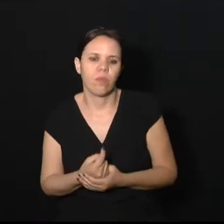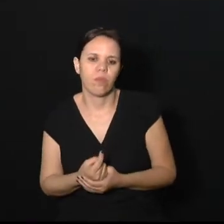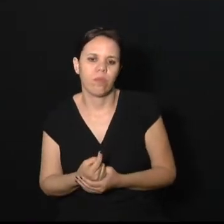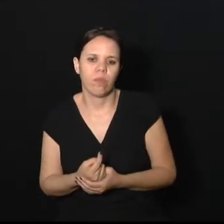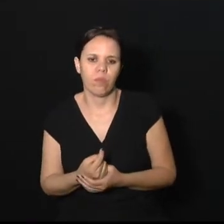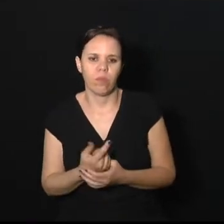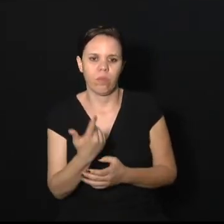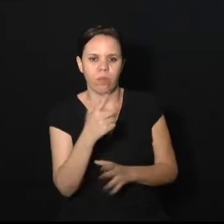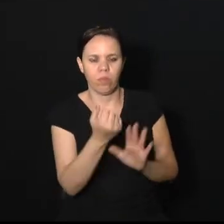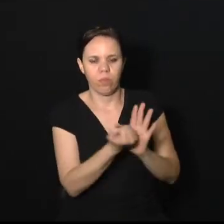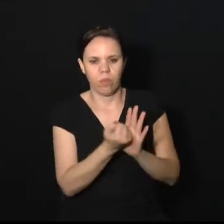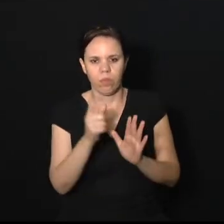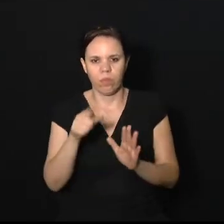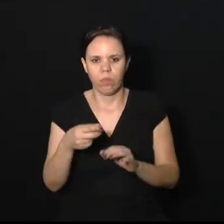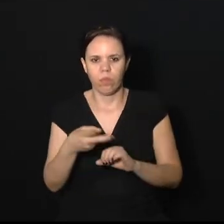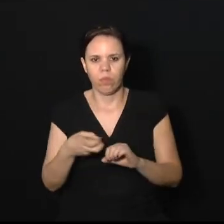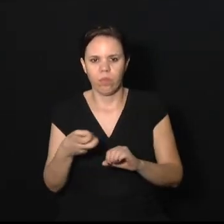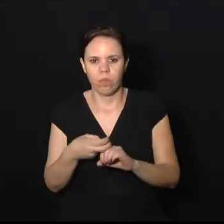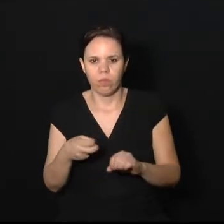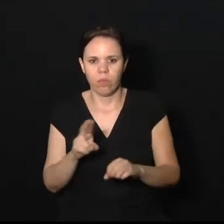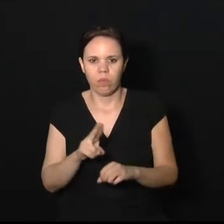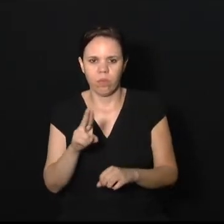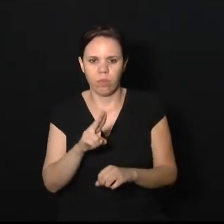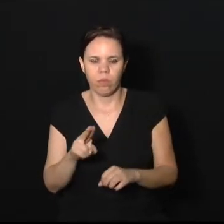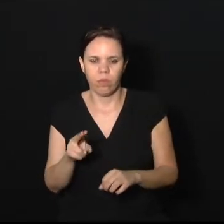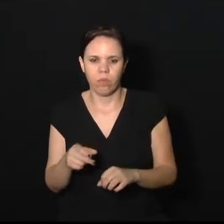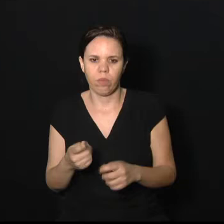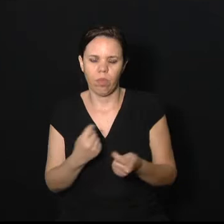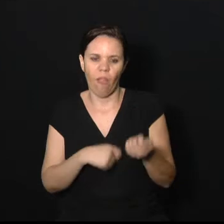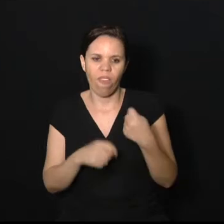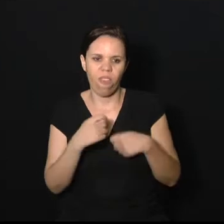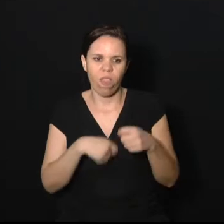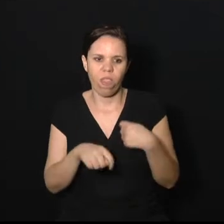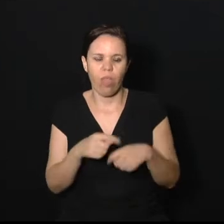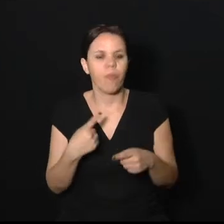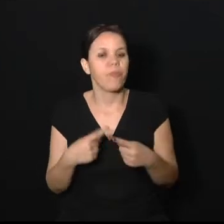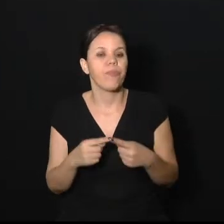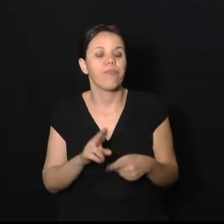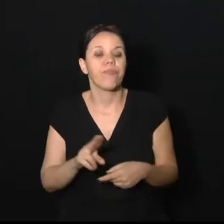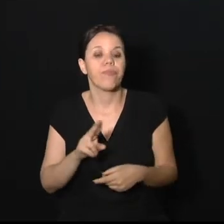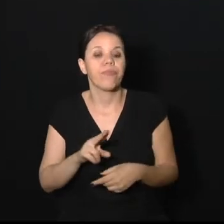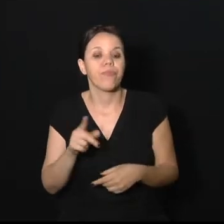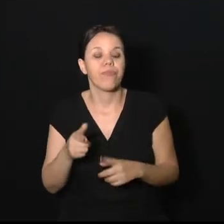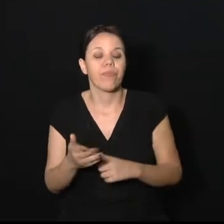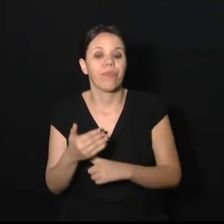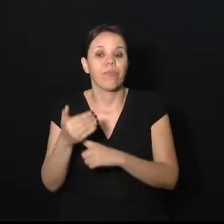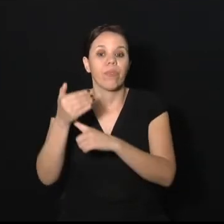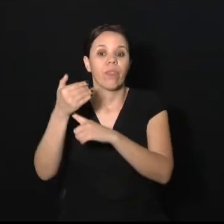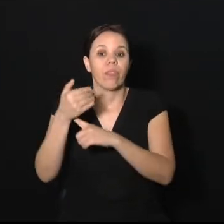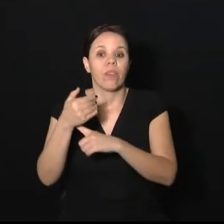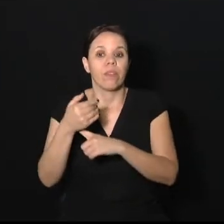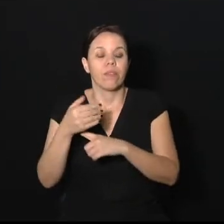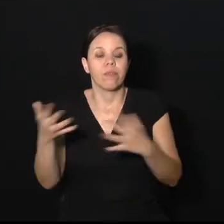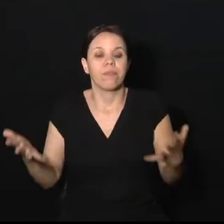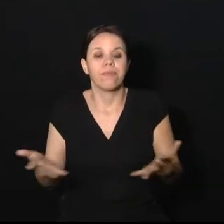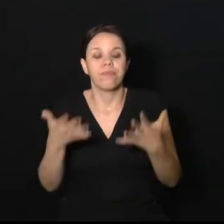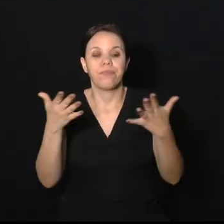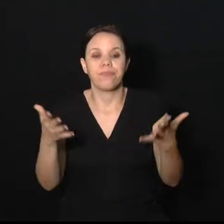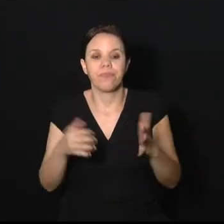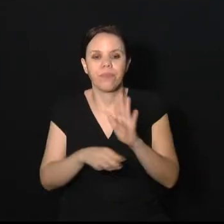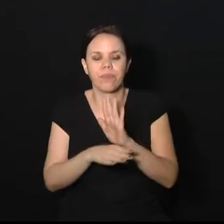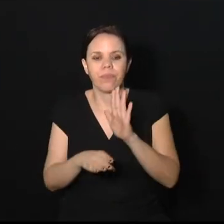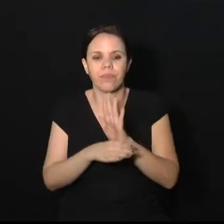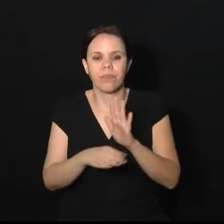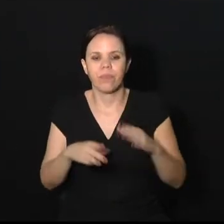novo, um aplicativo tendo esse impacto grande no mundo dos negócios. Então, por que não usar essa tecnologia para ter um impacto positivo nas